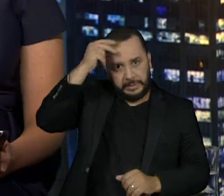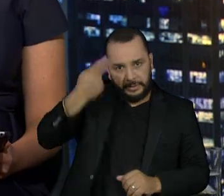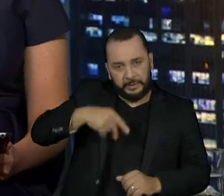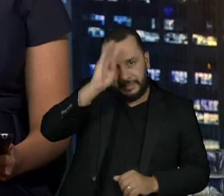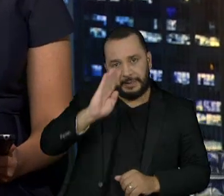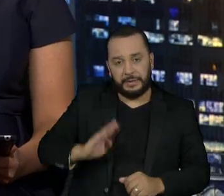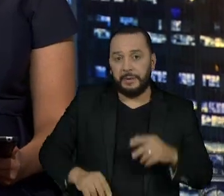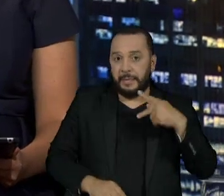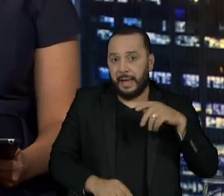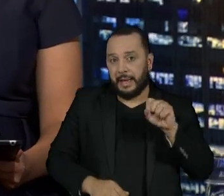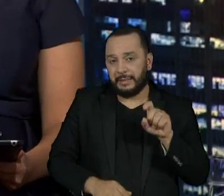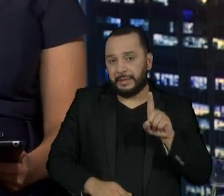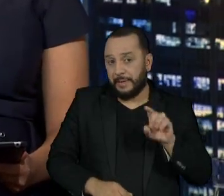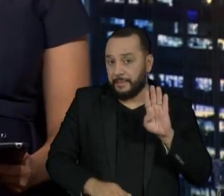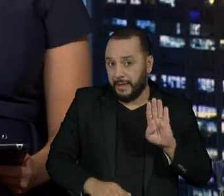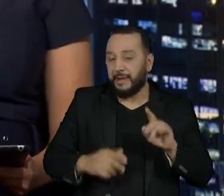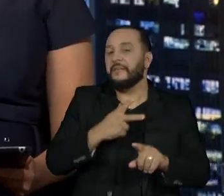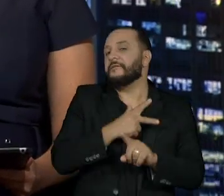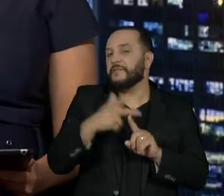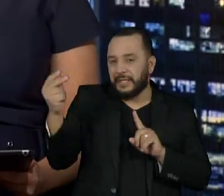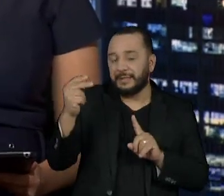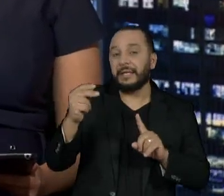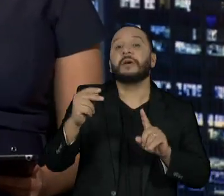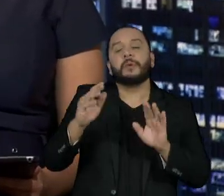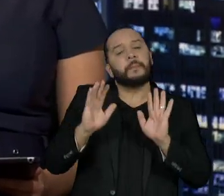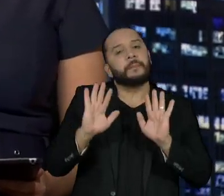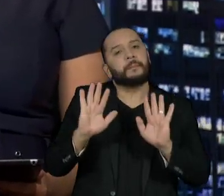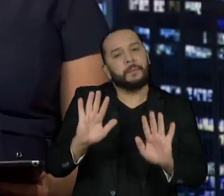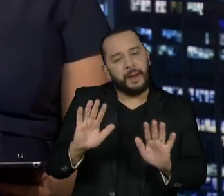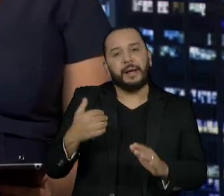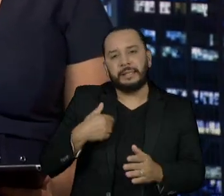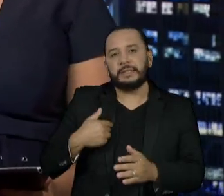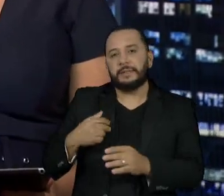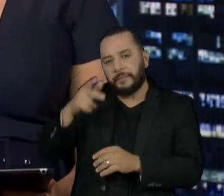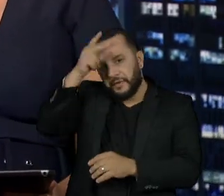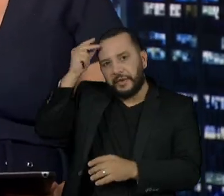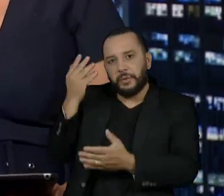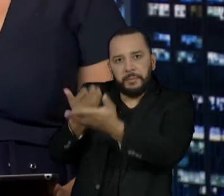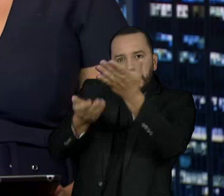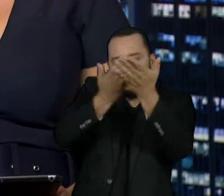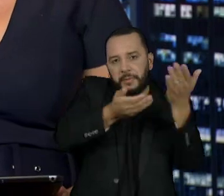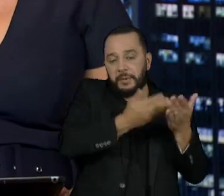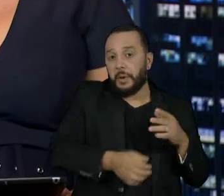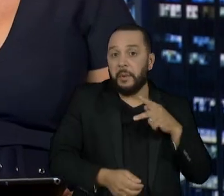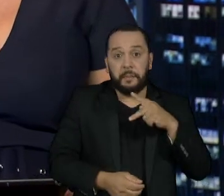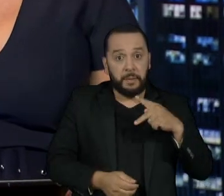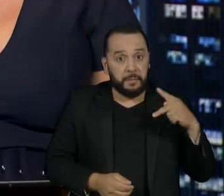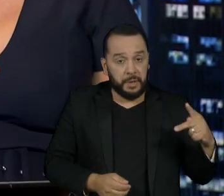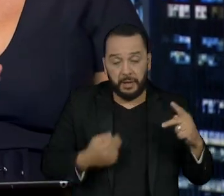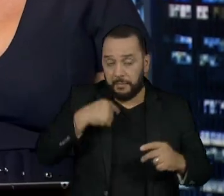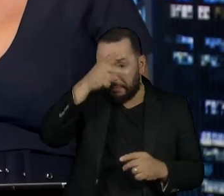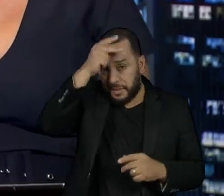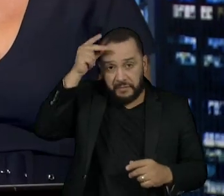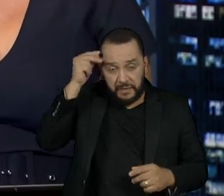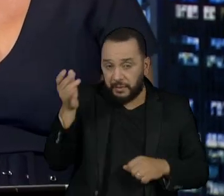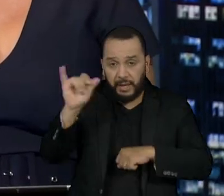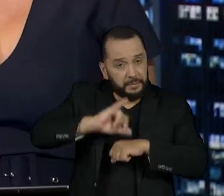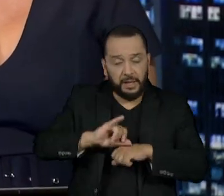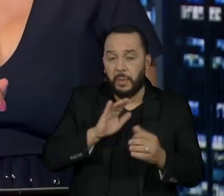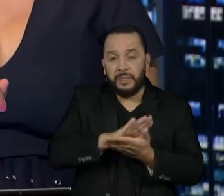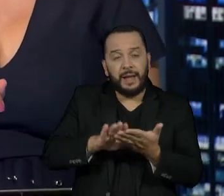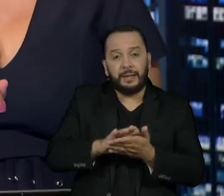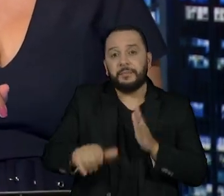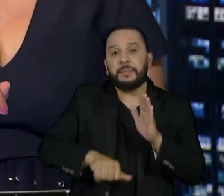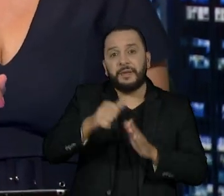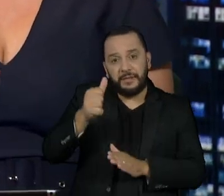maior cidade do país, mas é o partido que mais perdeu prefeituras. O PT não elegeu prefeitos em capitais pela primeira vez